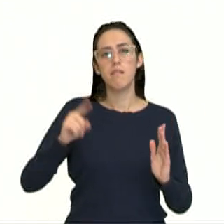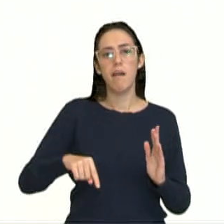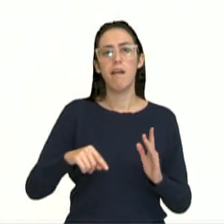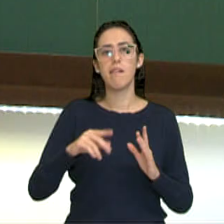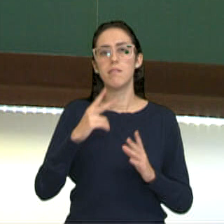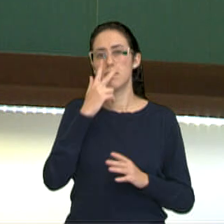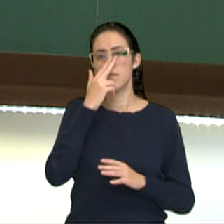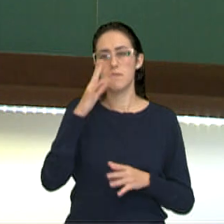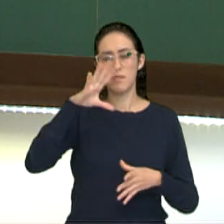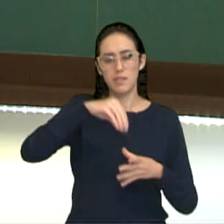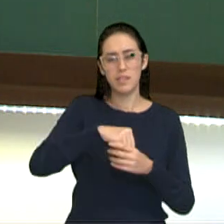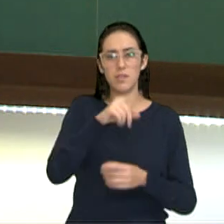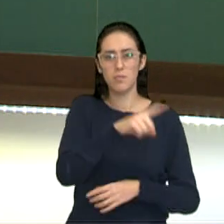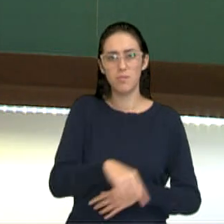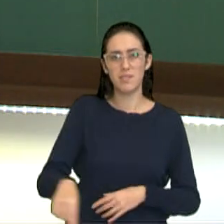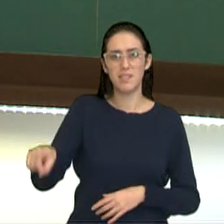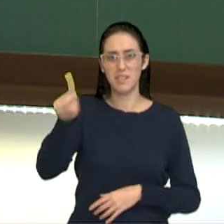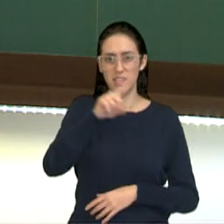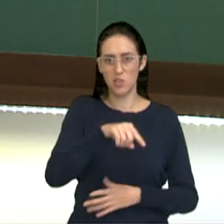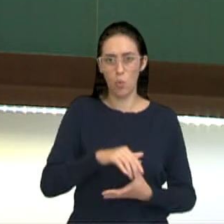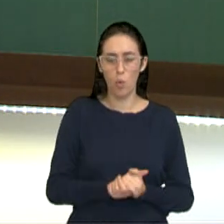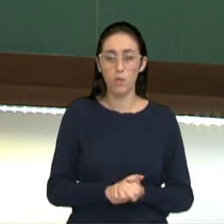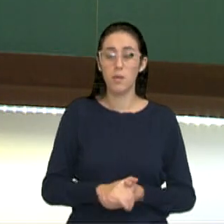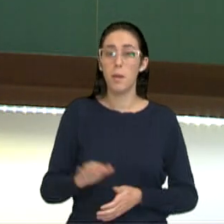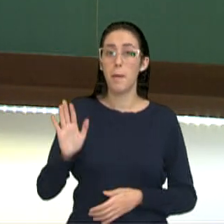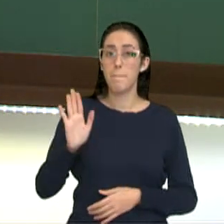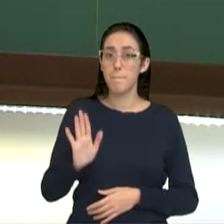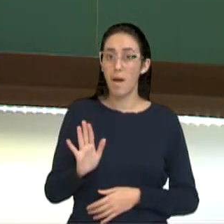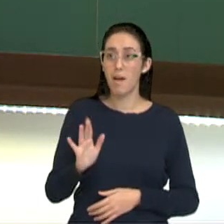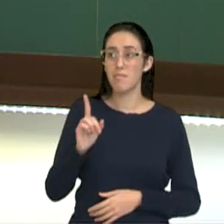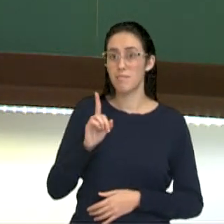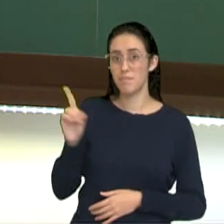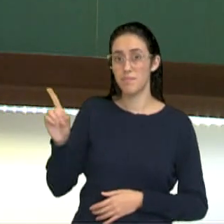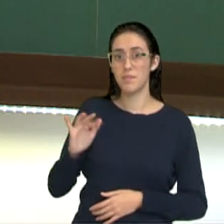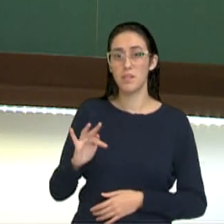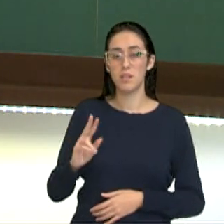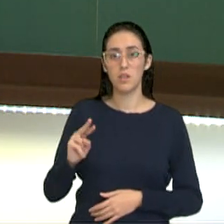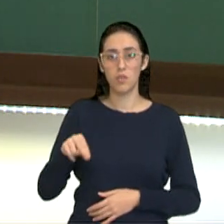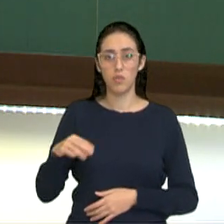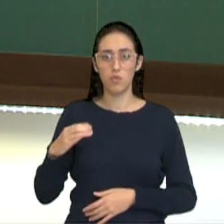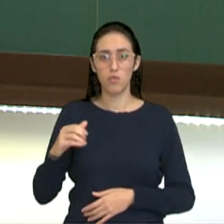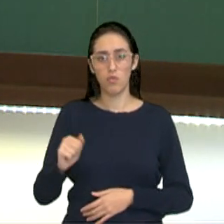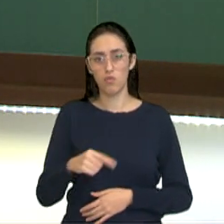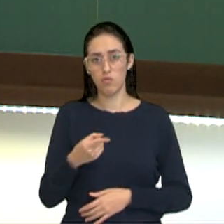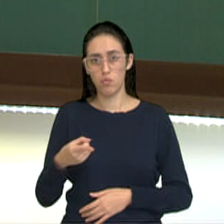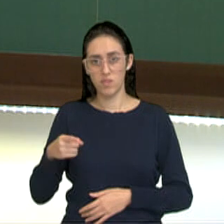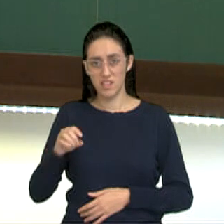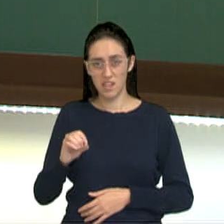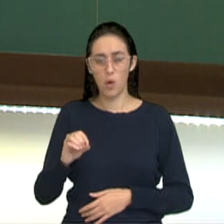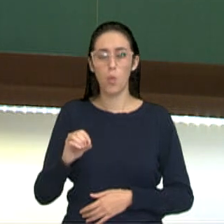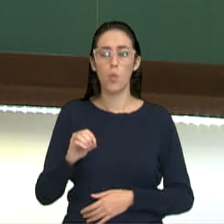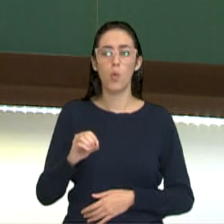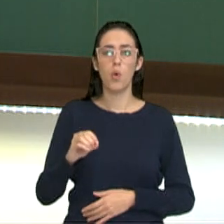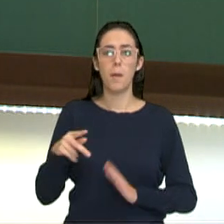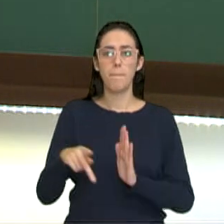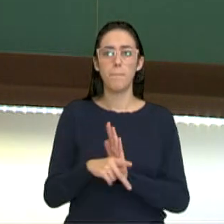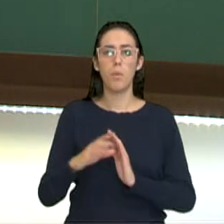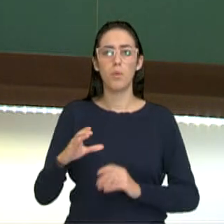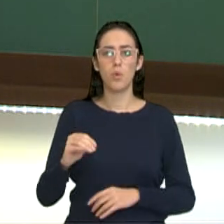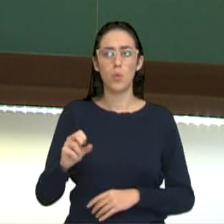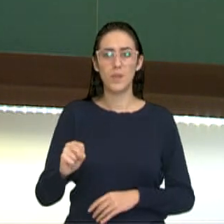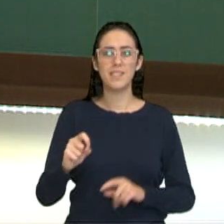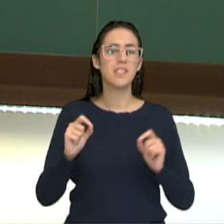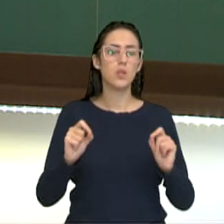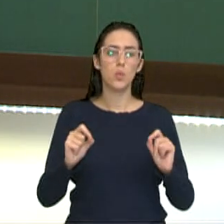de um círculo trigonométrico. Porém, aqui na função da periodicidade do cosseno, ele vai fazer